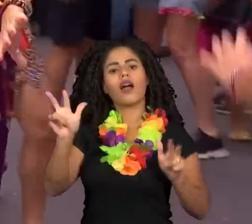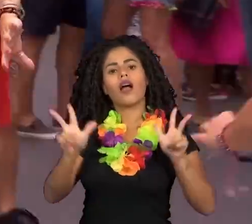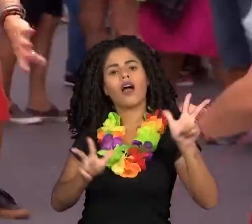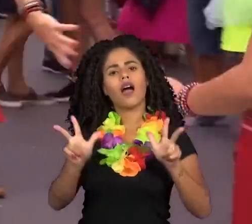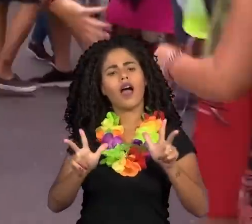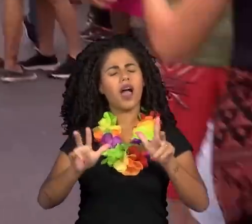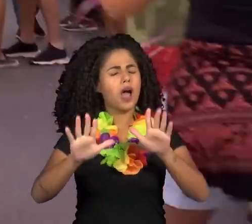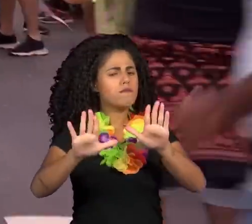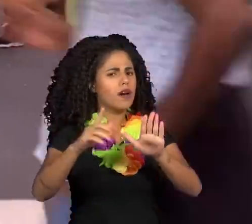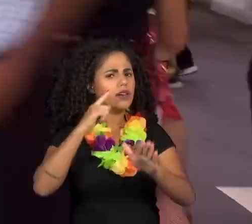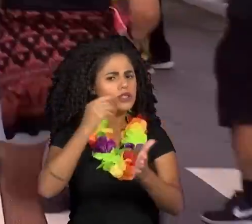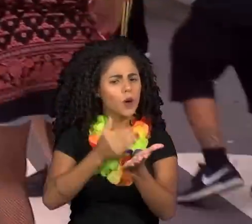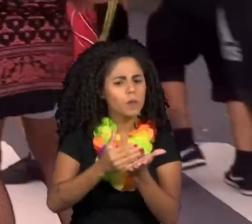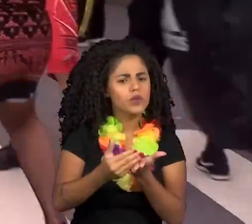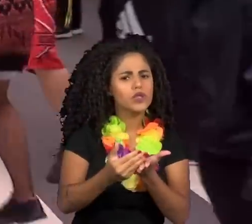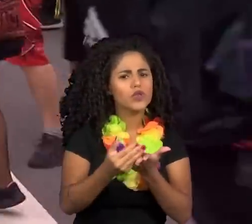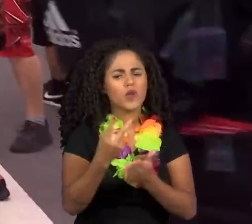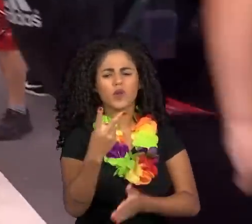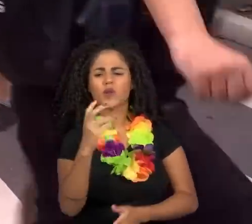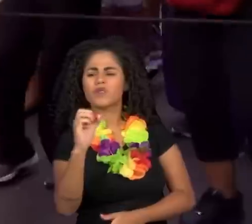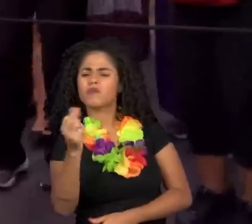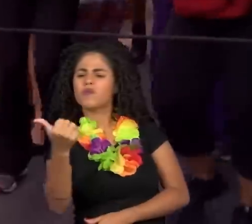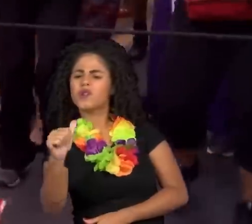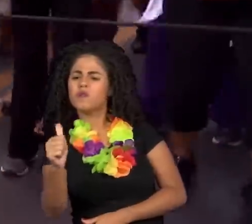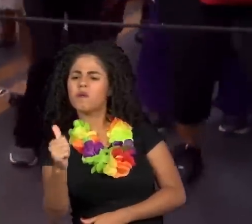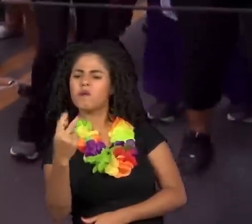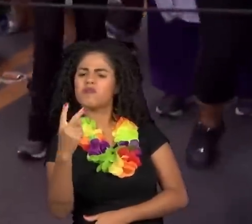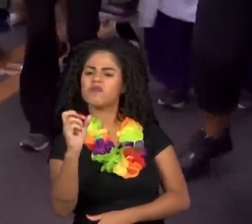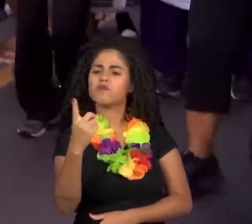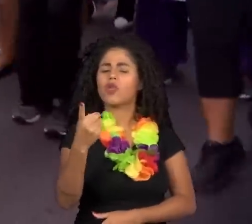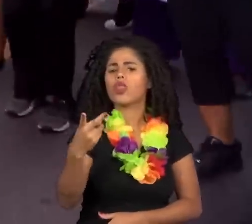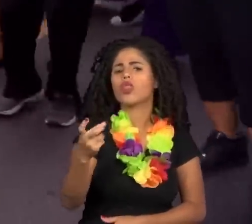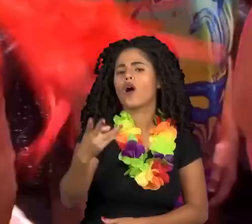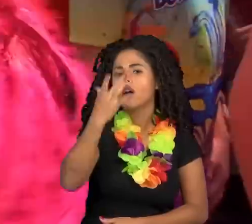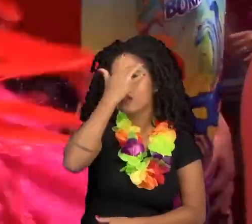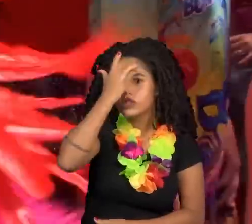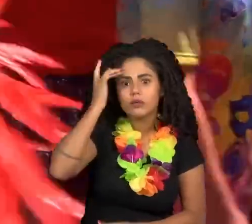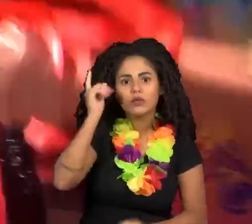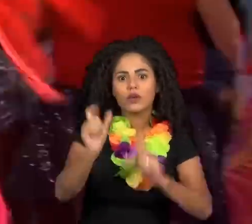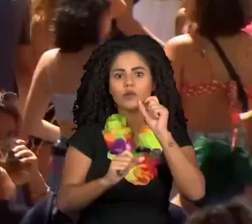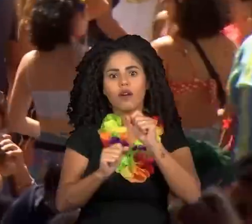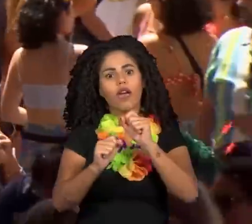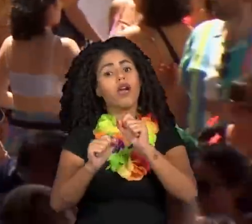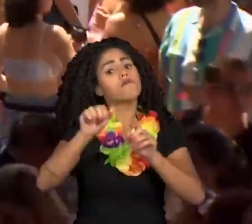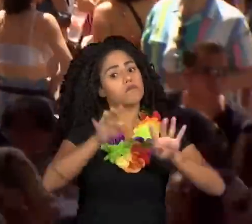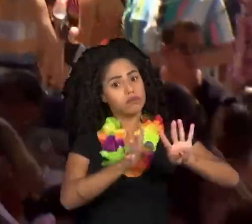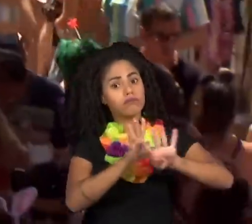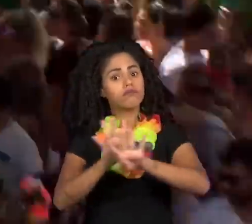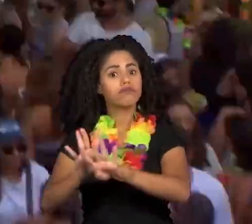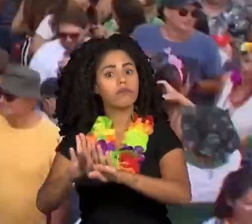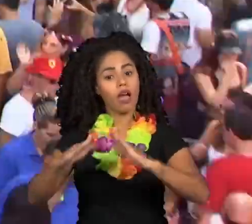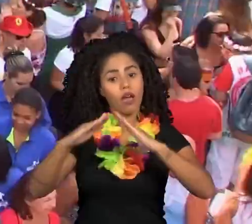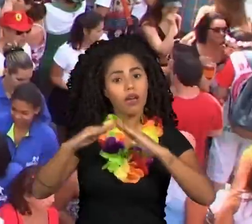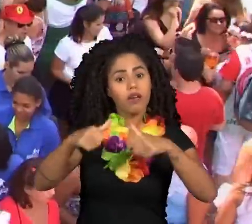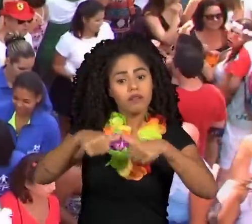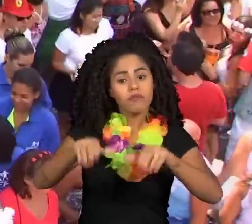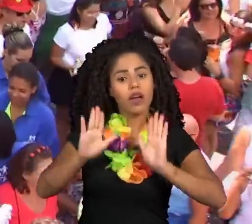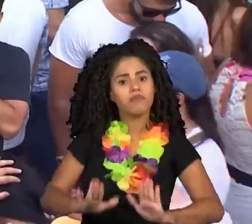começou em 2011, 12, 13 a ter mais pessoas permanecendo na cidade, os blocos foram